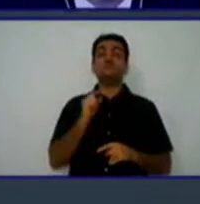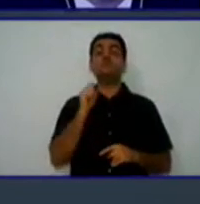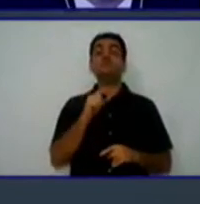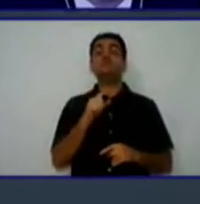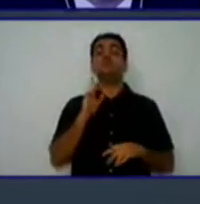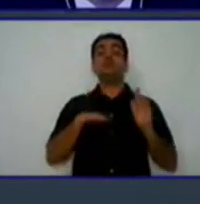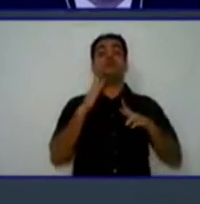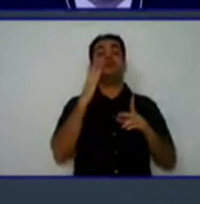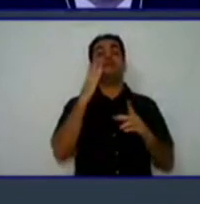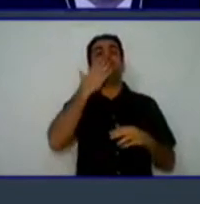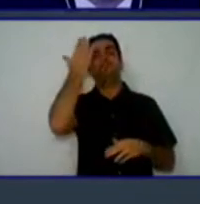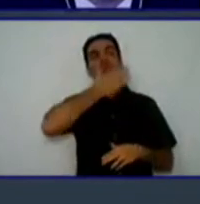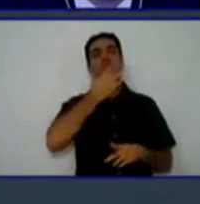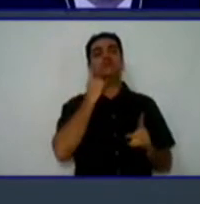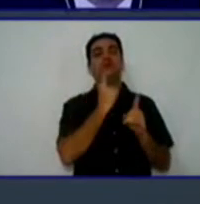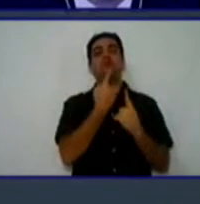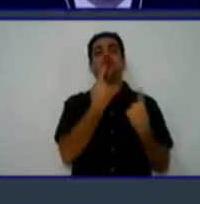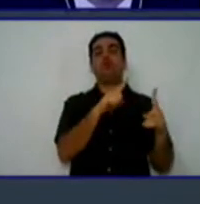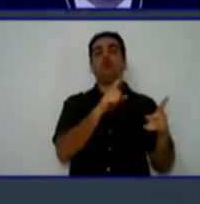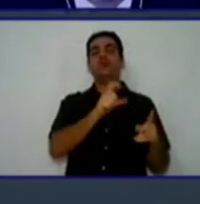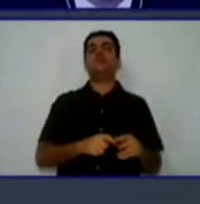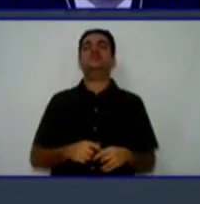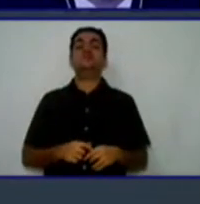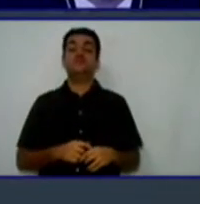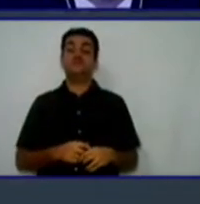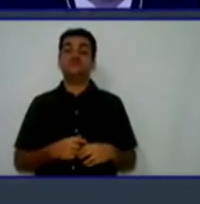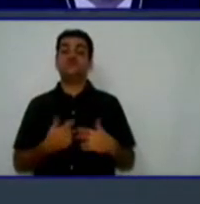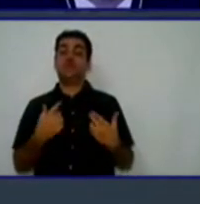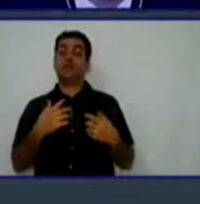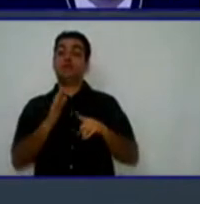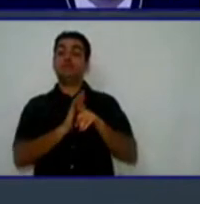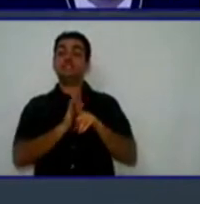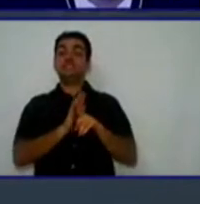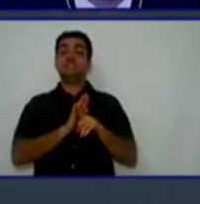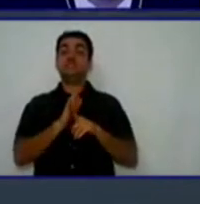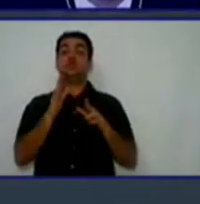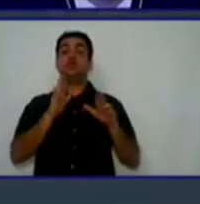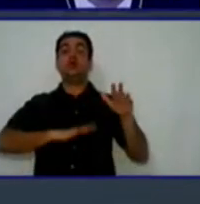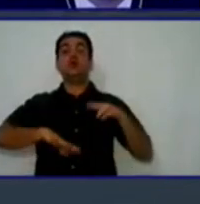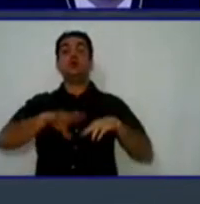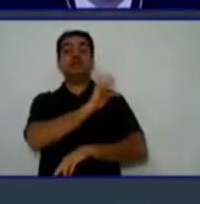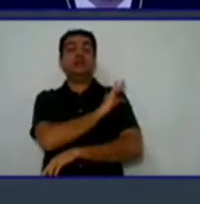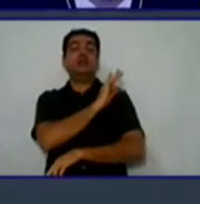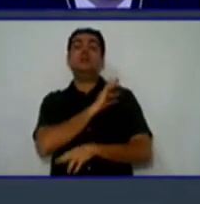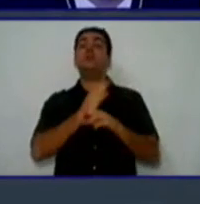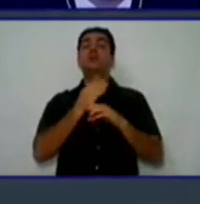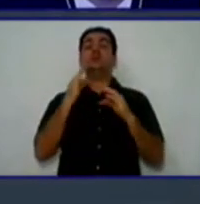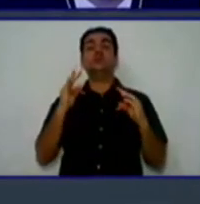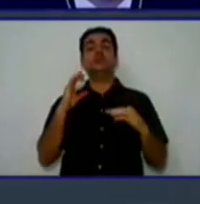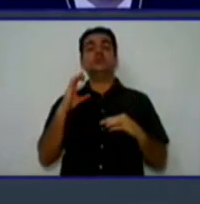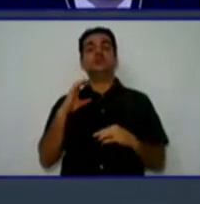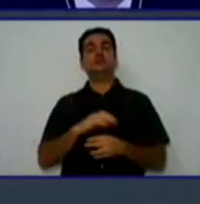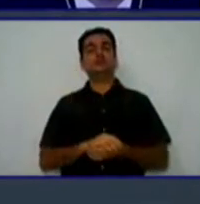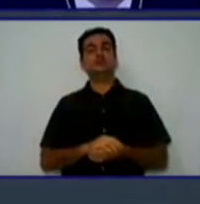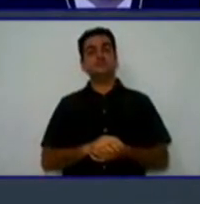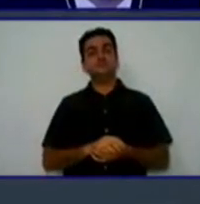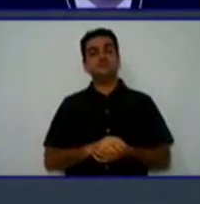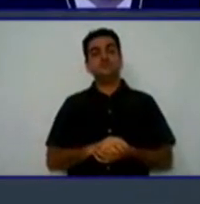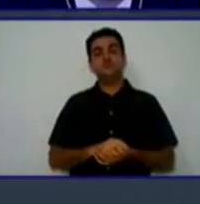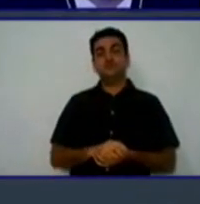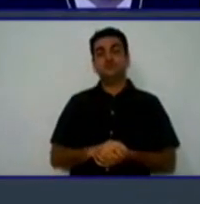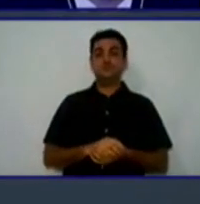de provas efetivas, a embasar a análise por parte do órgão técnico do Tribunal Superior Eleitoral.